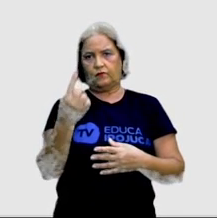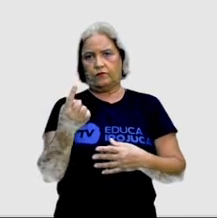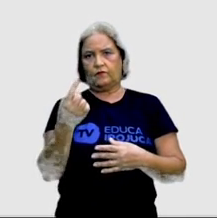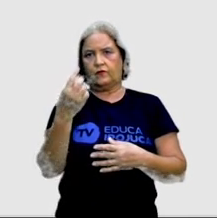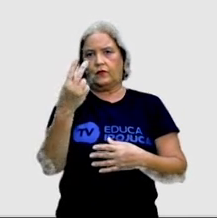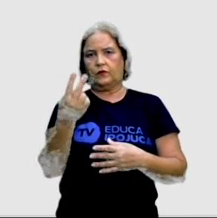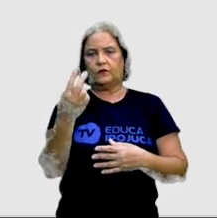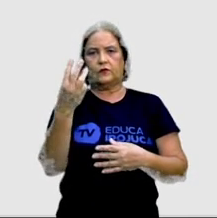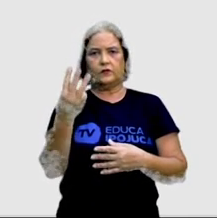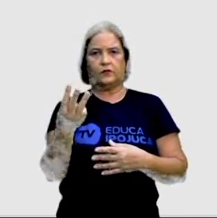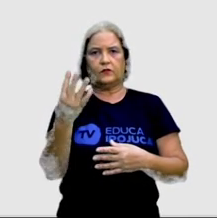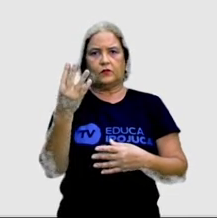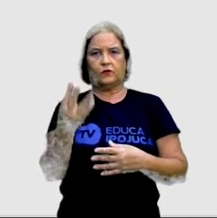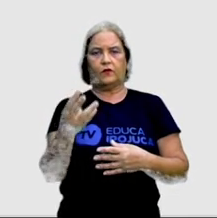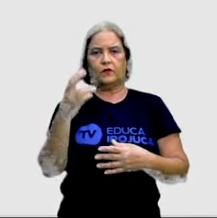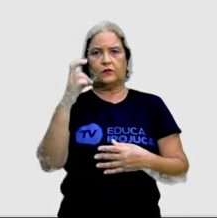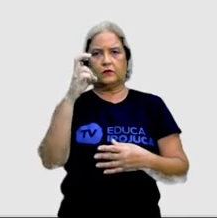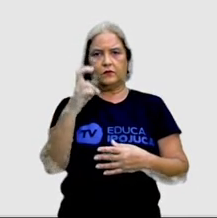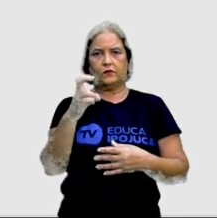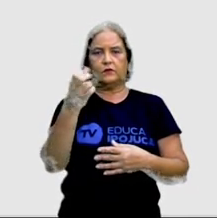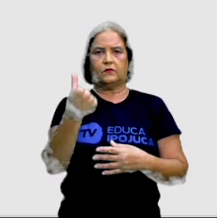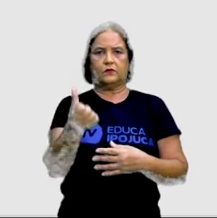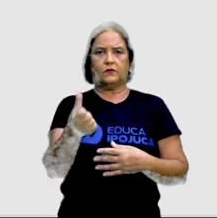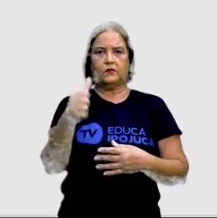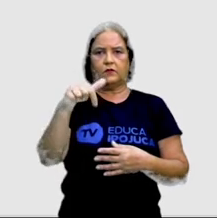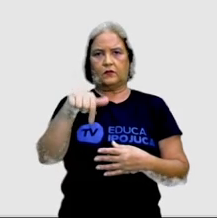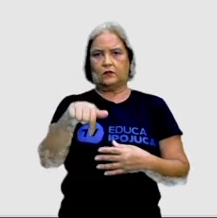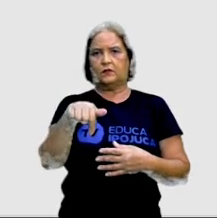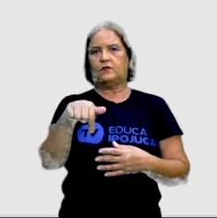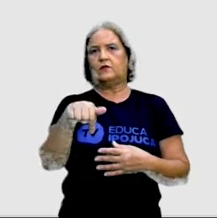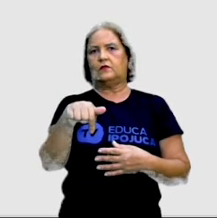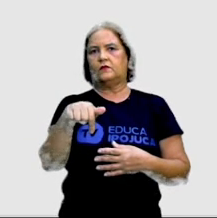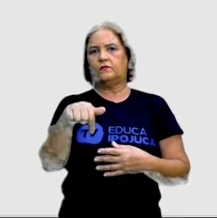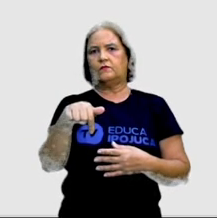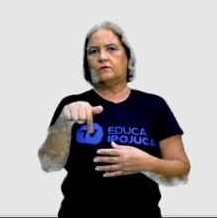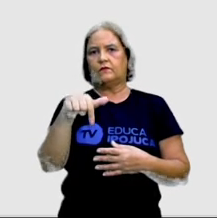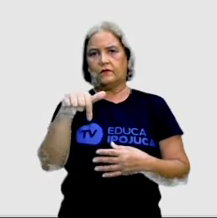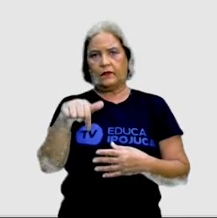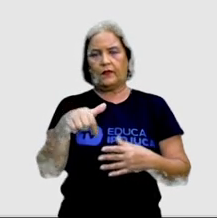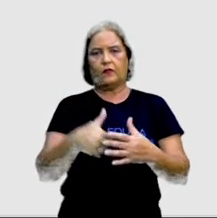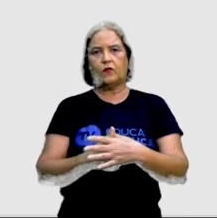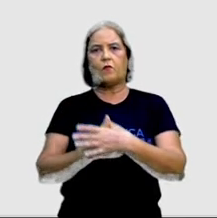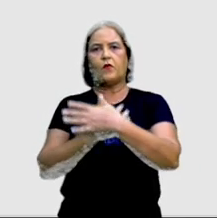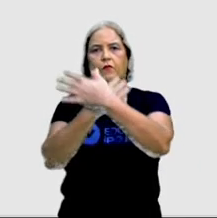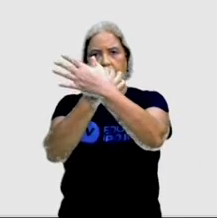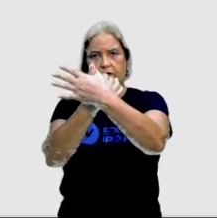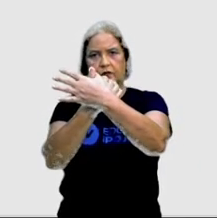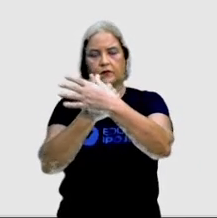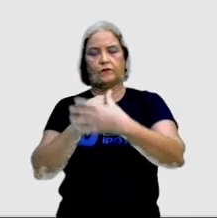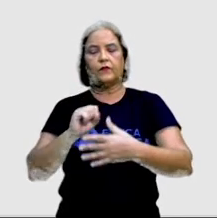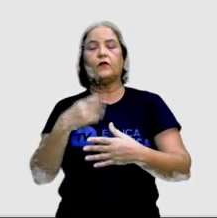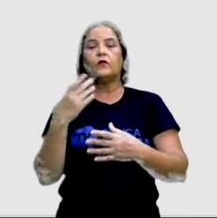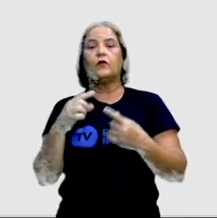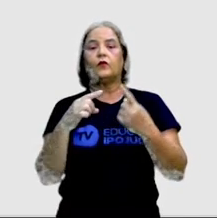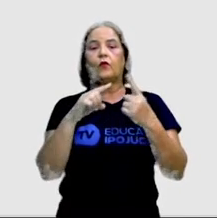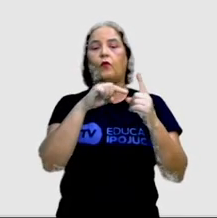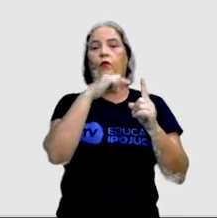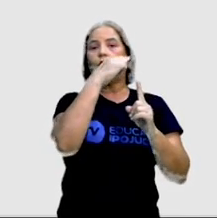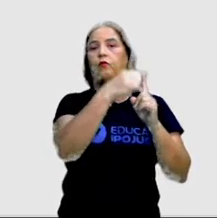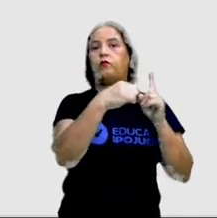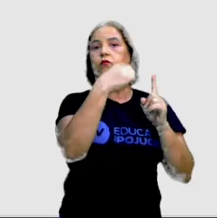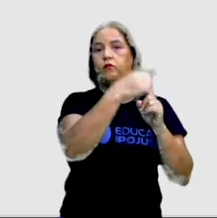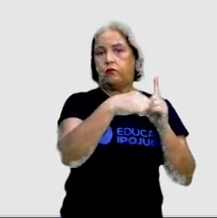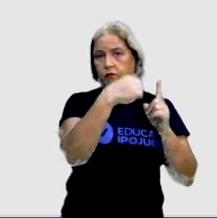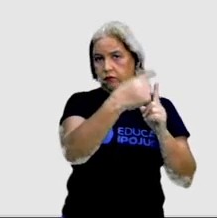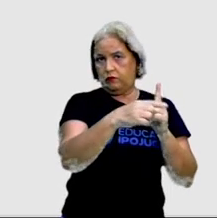um dois três quatro cinco seis sete e quantos cata-vento as